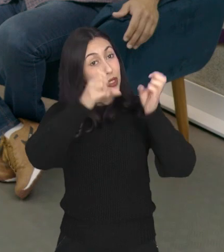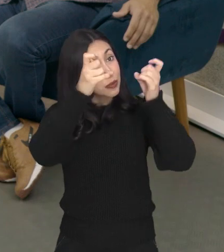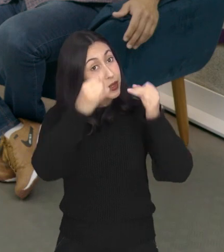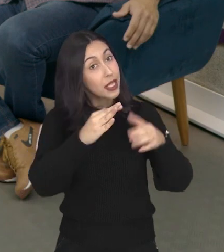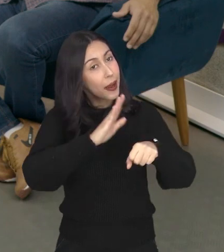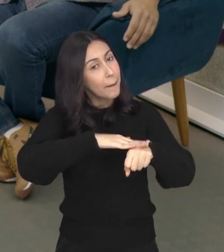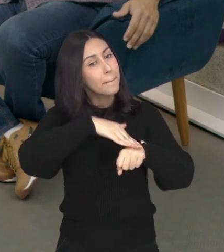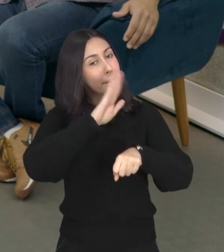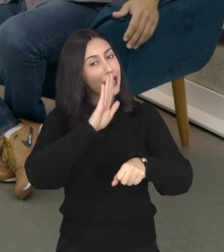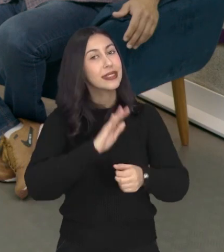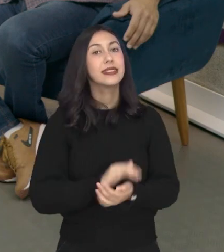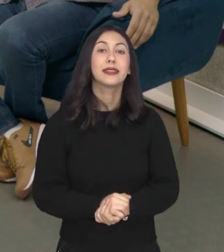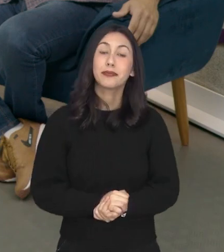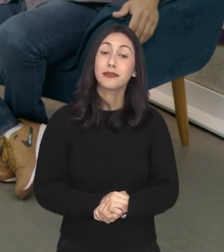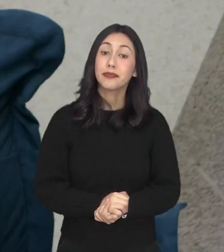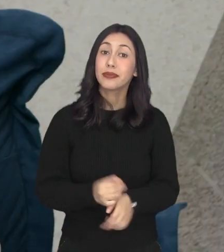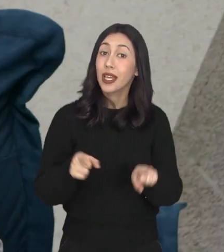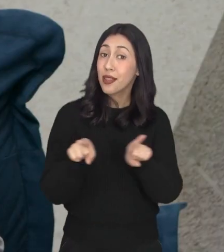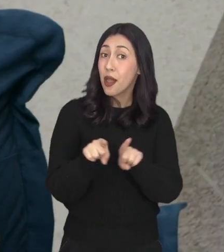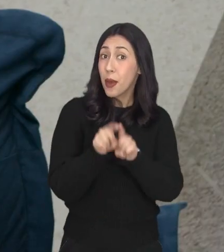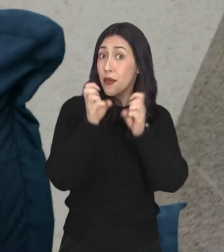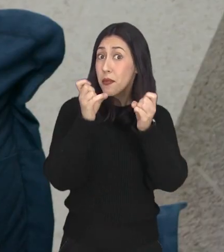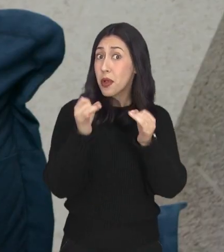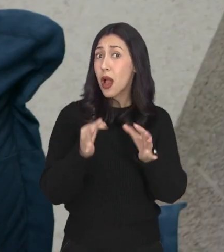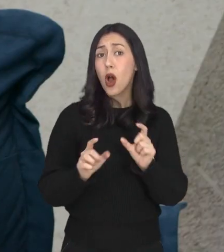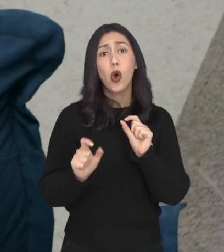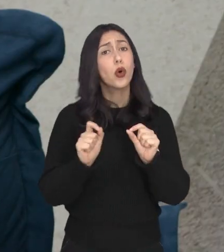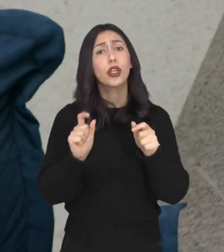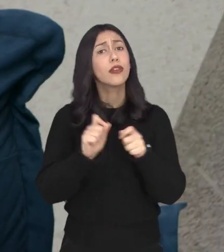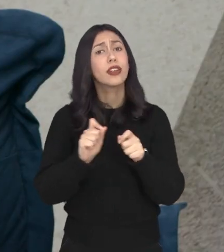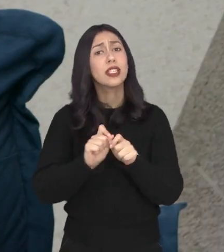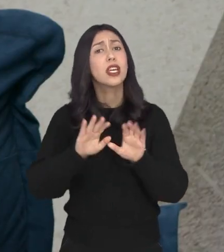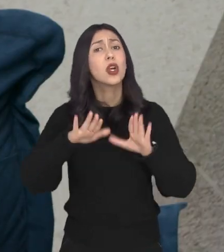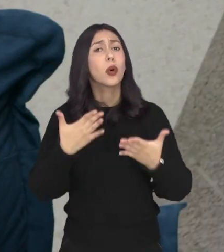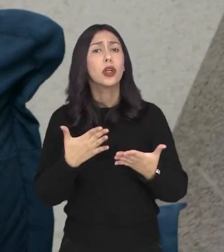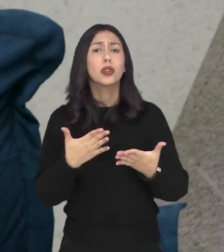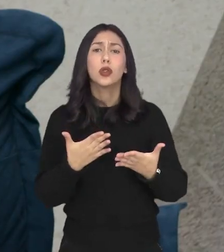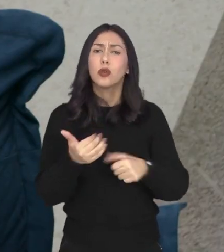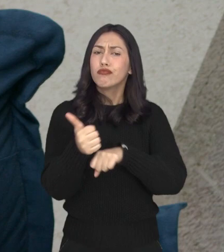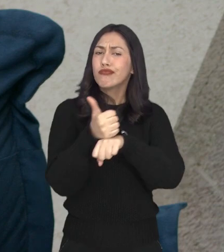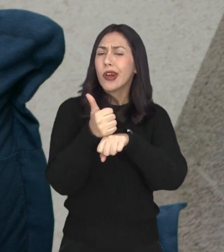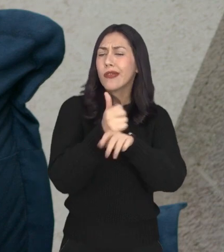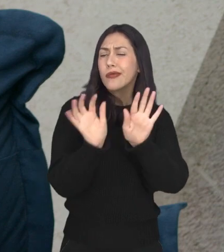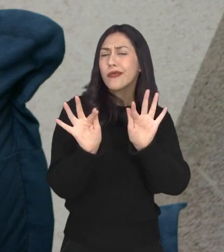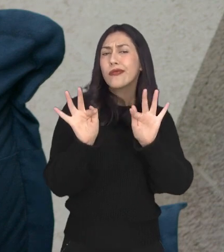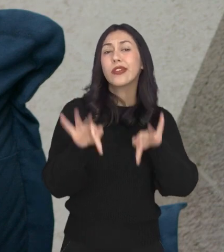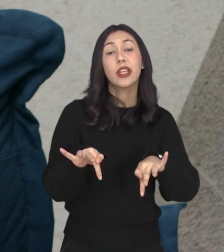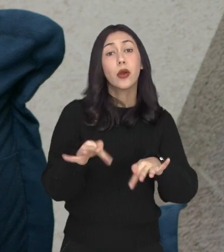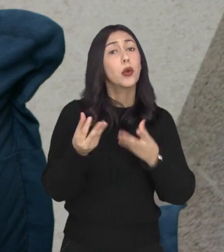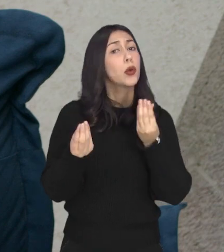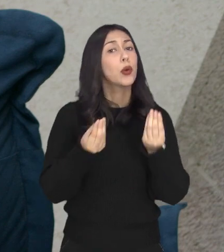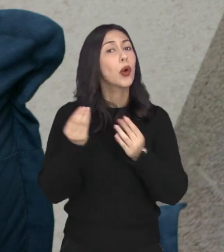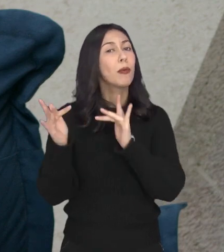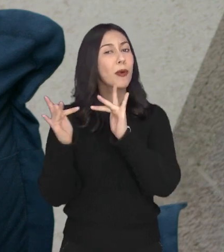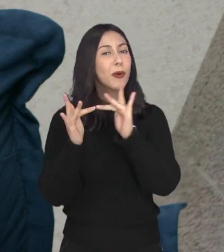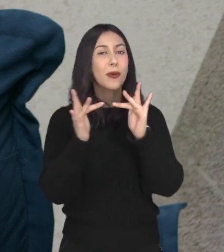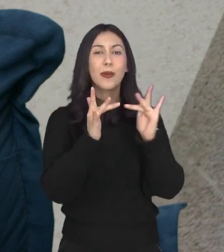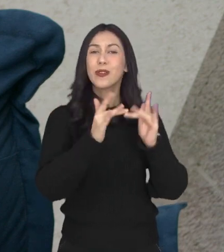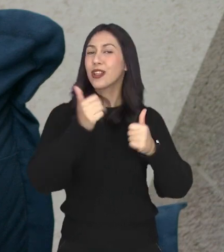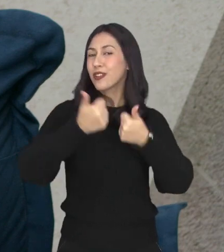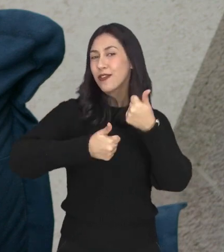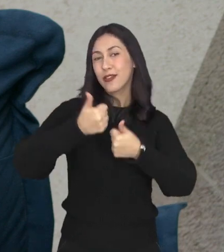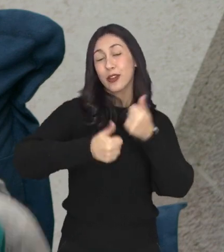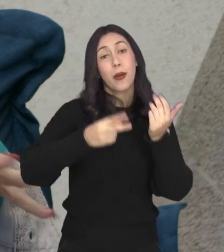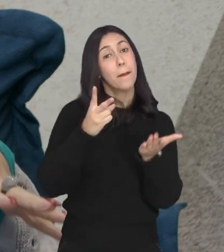falar mais sobre isso no próximo bloco. Também vamos falar sobre o que fazer depois de parar de jogar e como ficar ligado